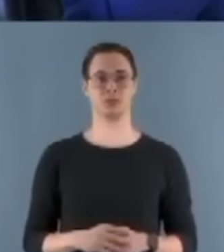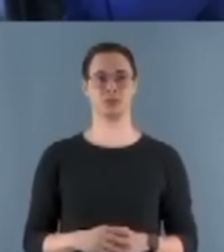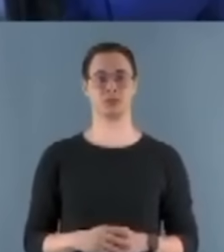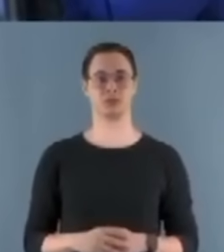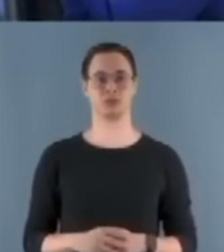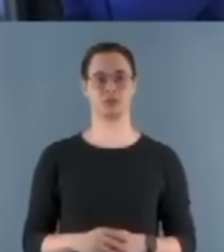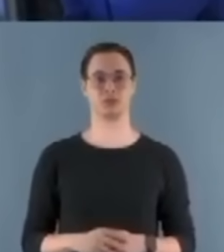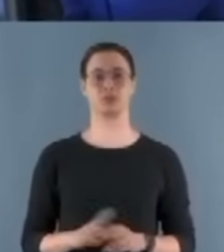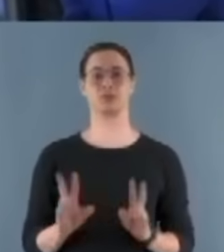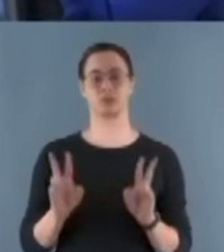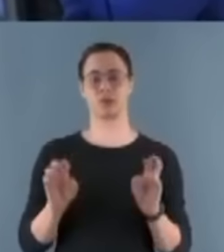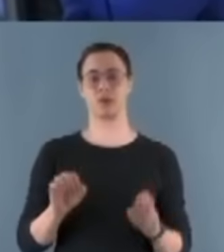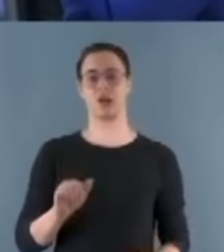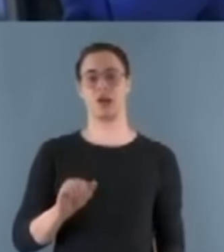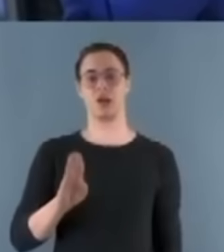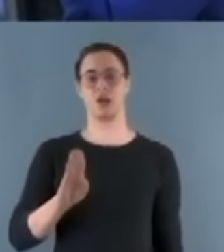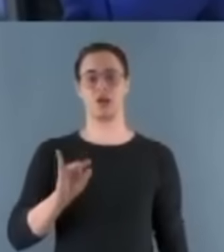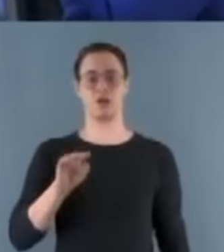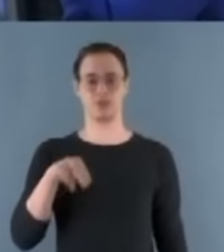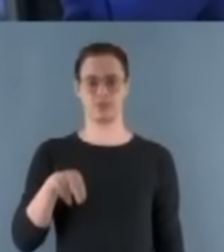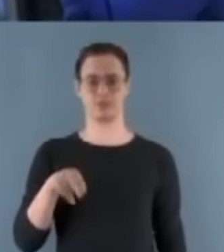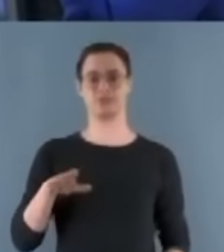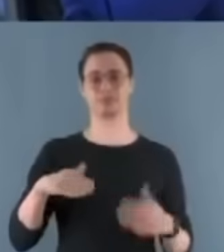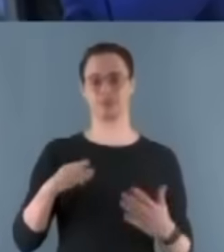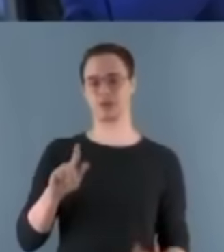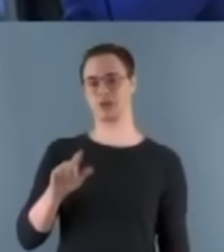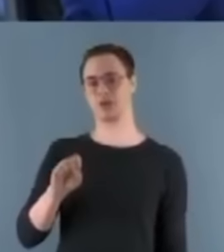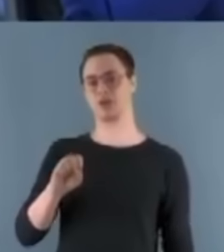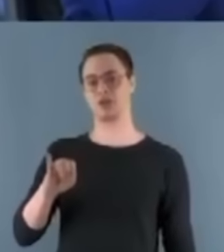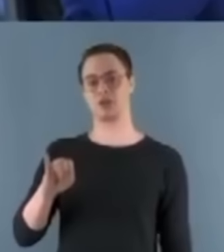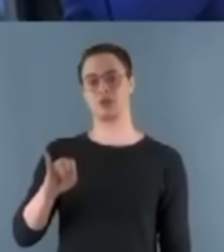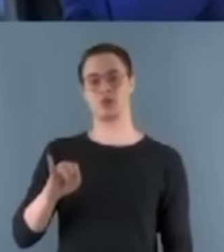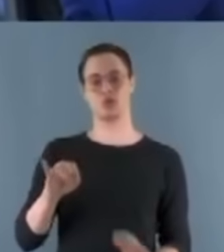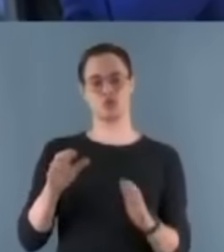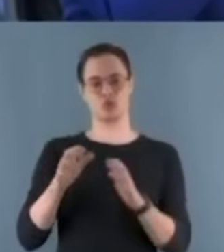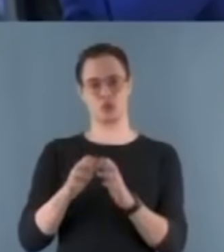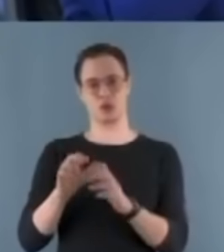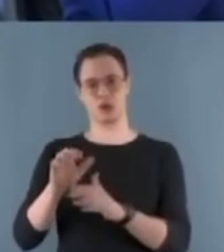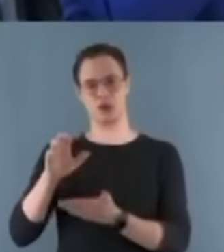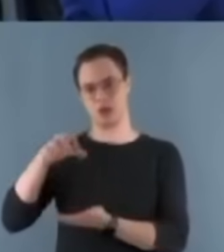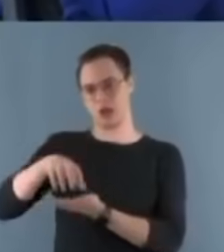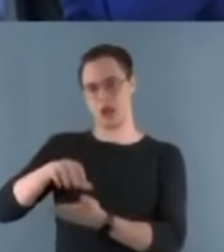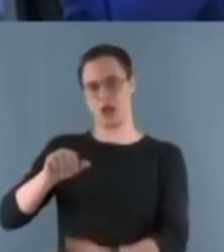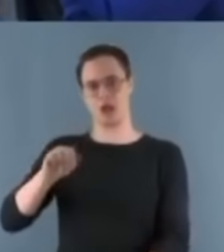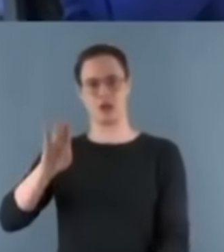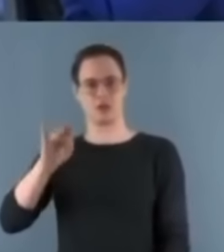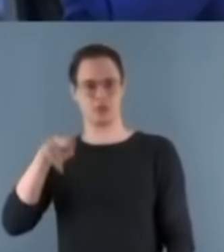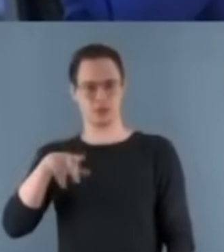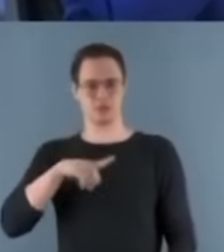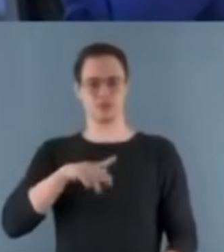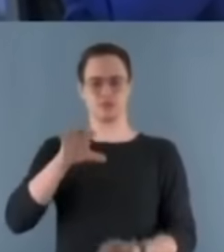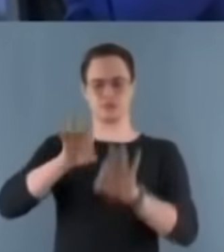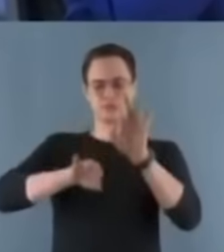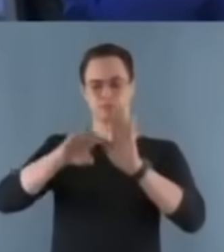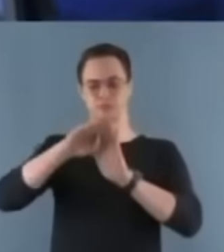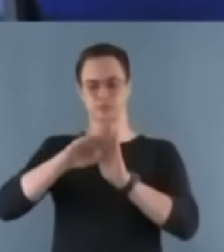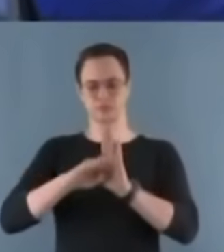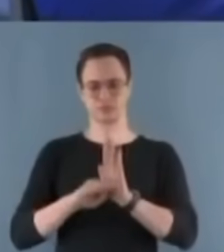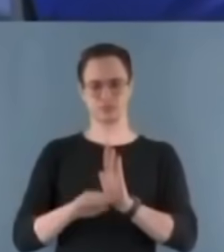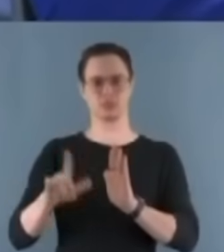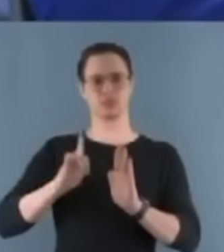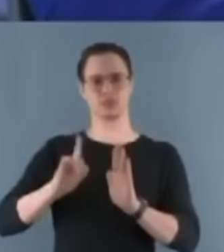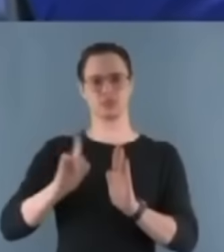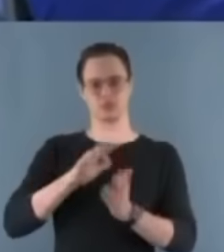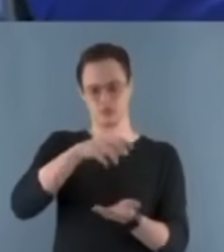à ABIN, o GSI e a ABIN, eles trabalham de forma integrada? Existe alguma hierarquia ou subordinação entre esses